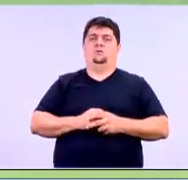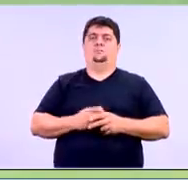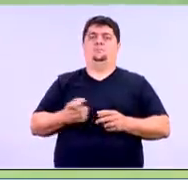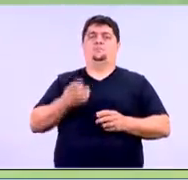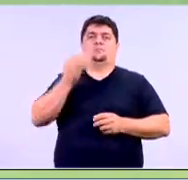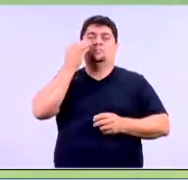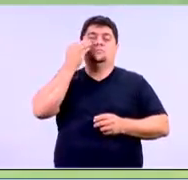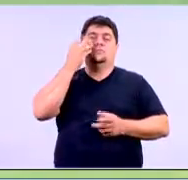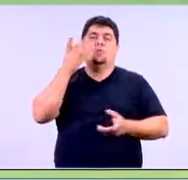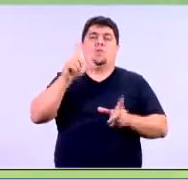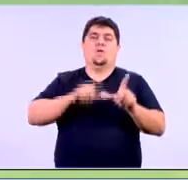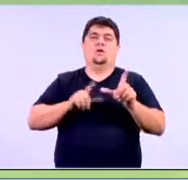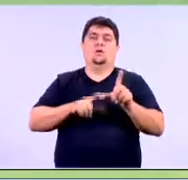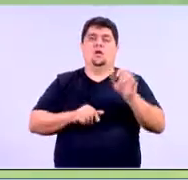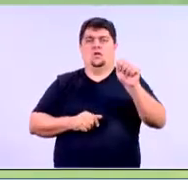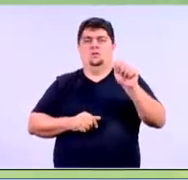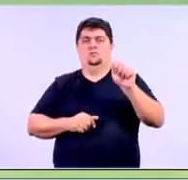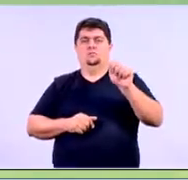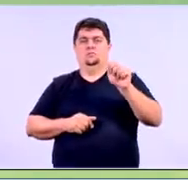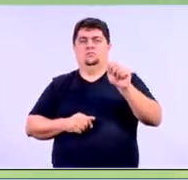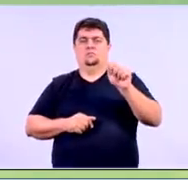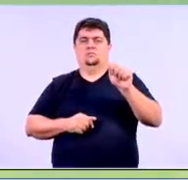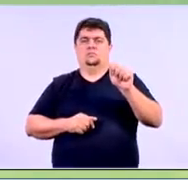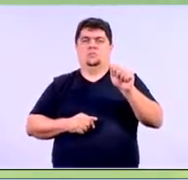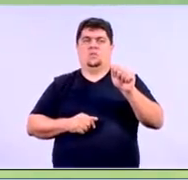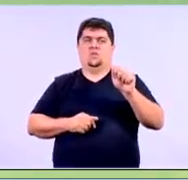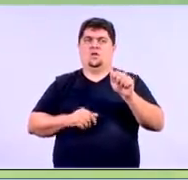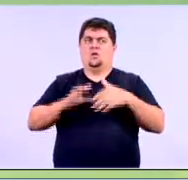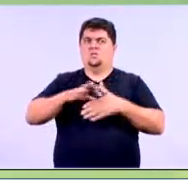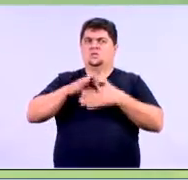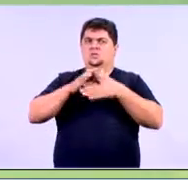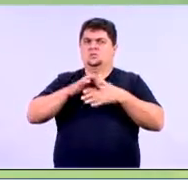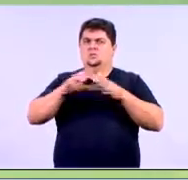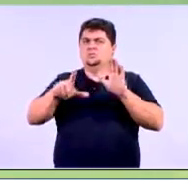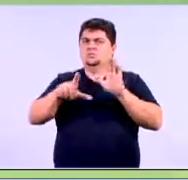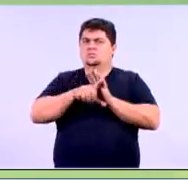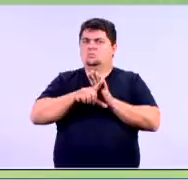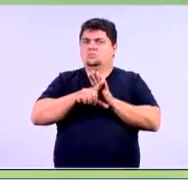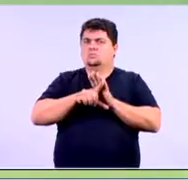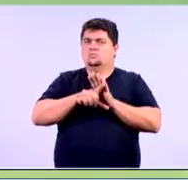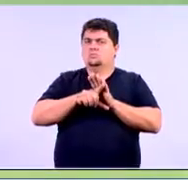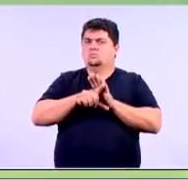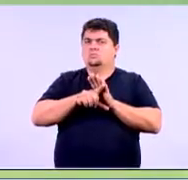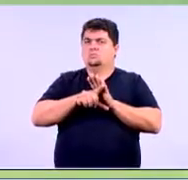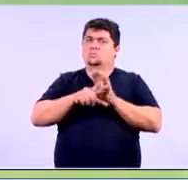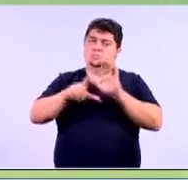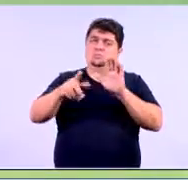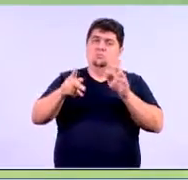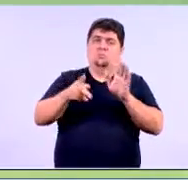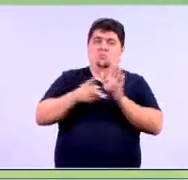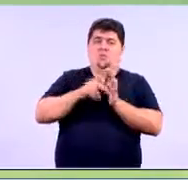às opções. Opção A, princípio da legalidade. Isso aqui diz respeito à lei.